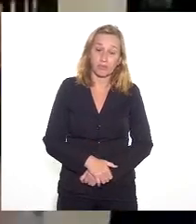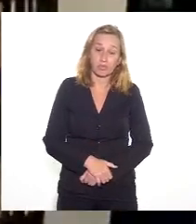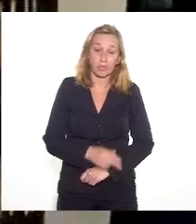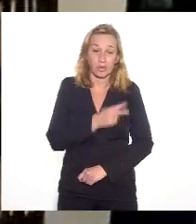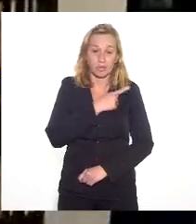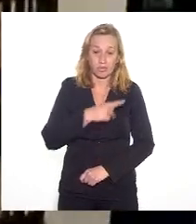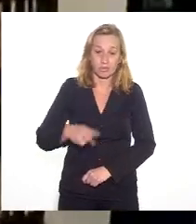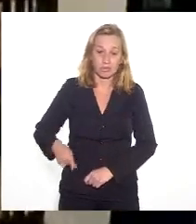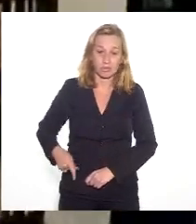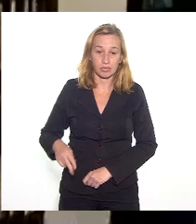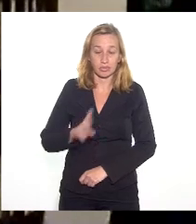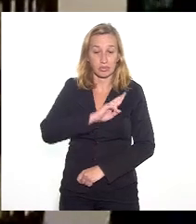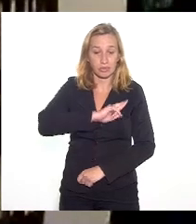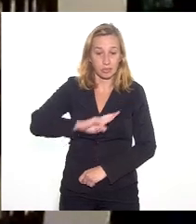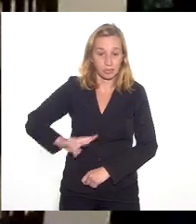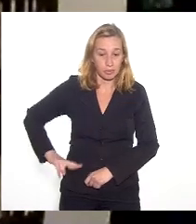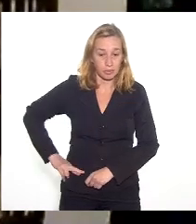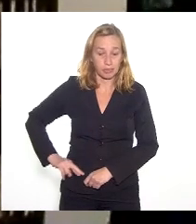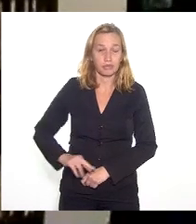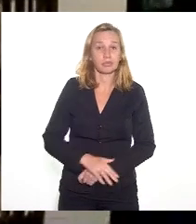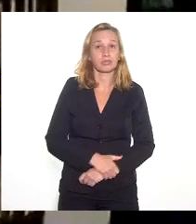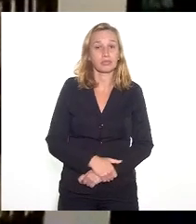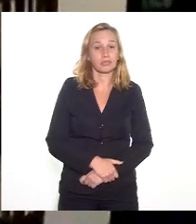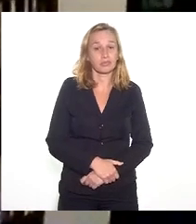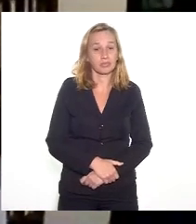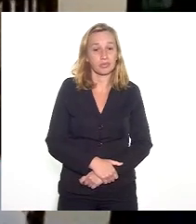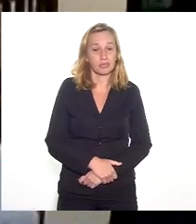da República